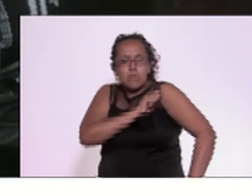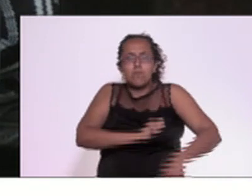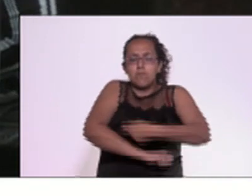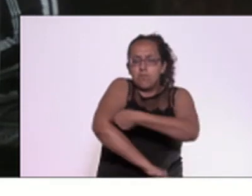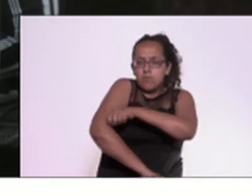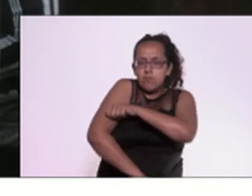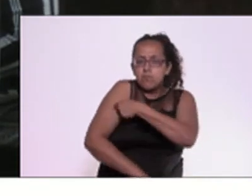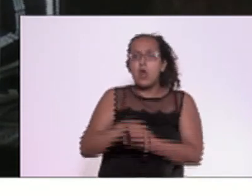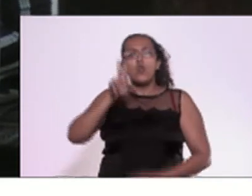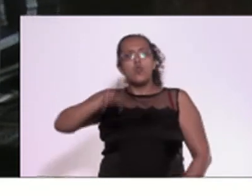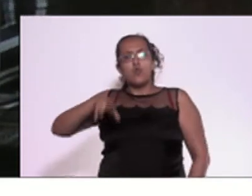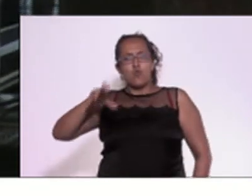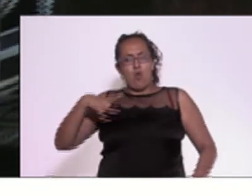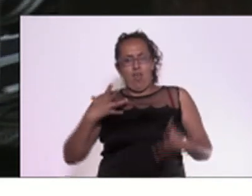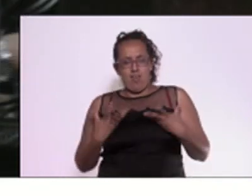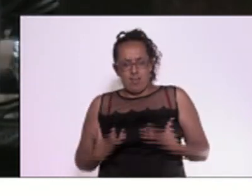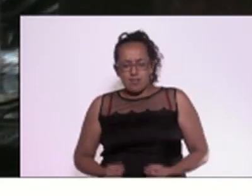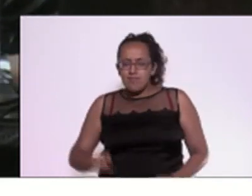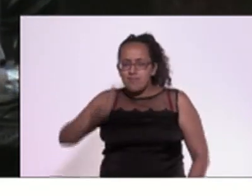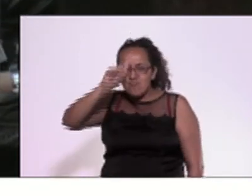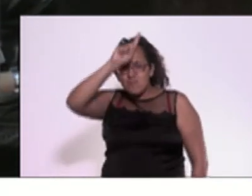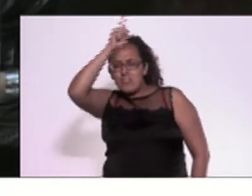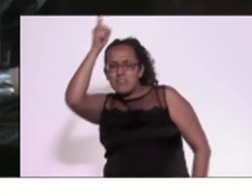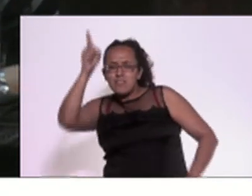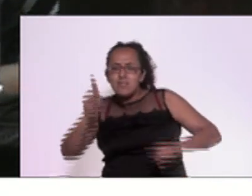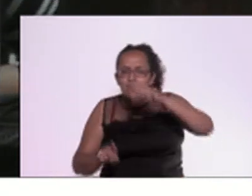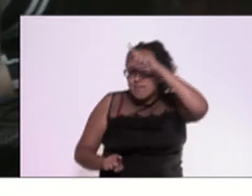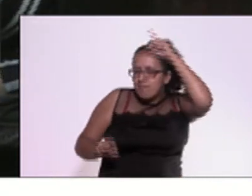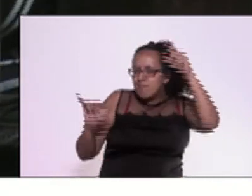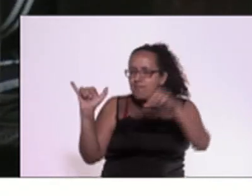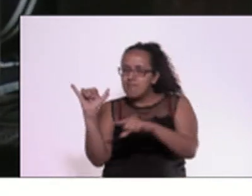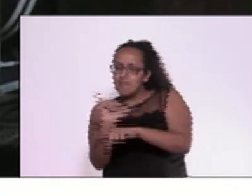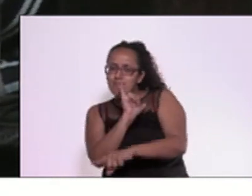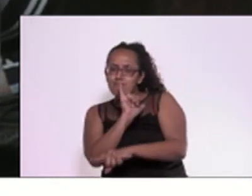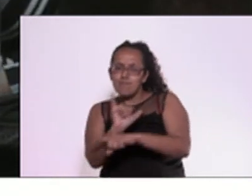da noite, Ailton Medeiros.